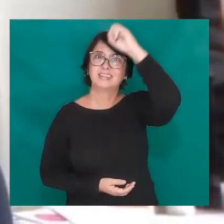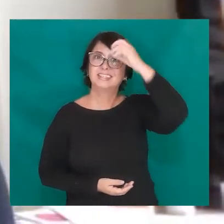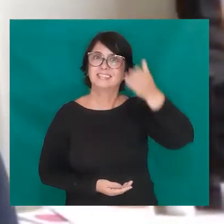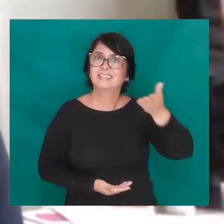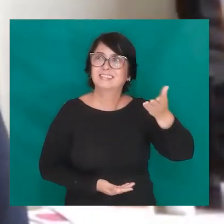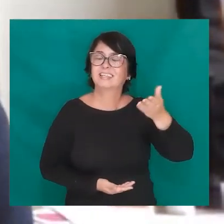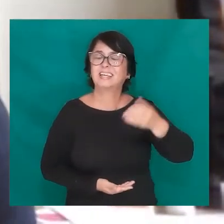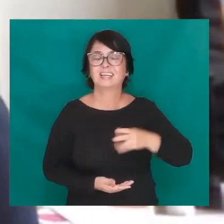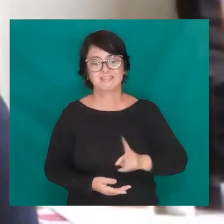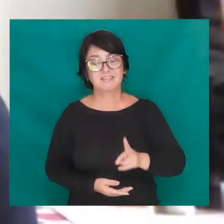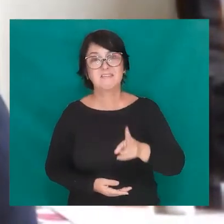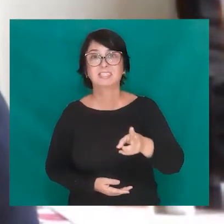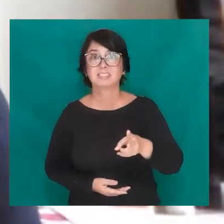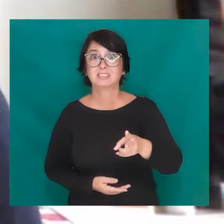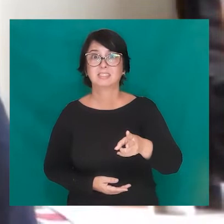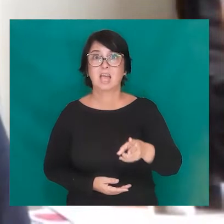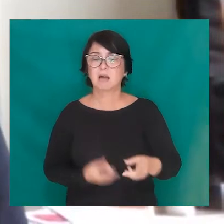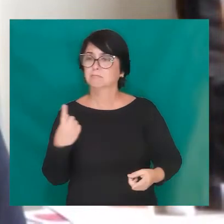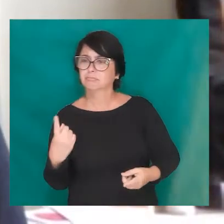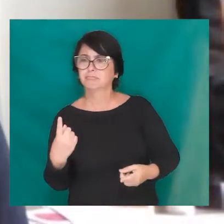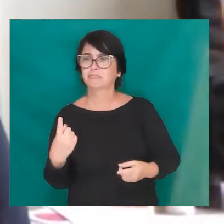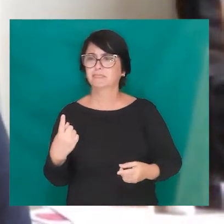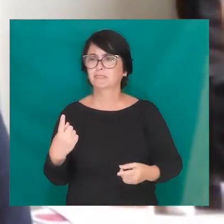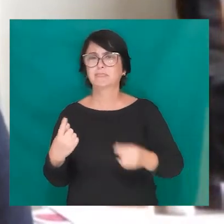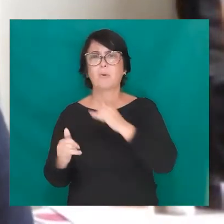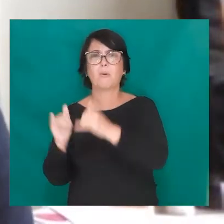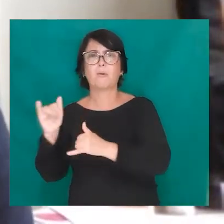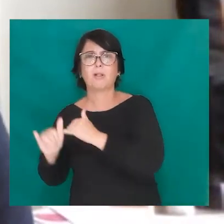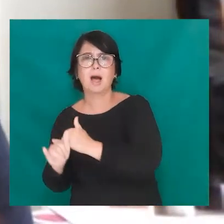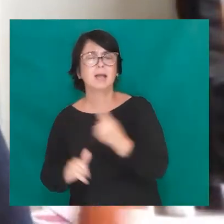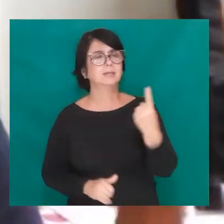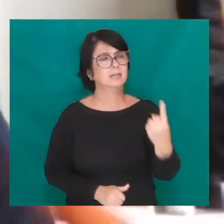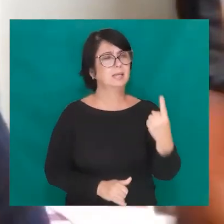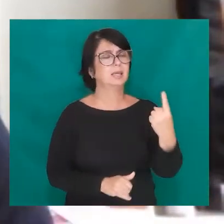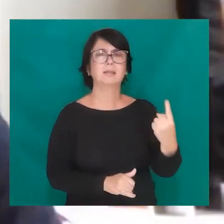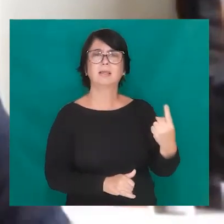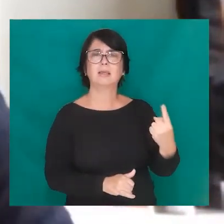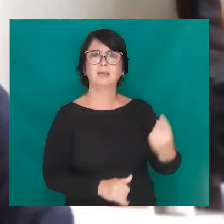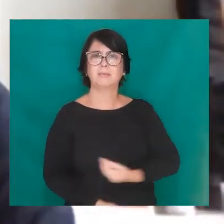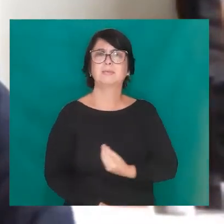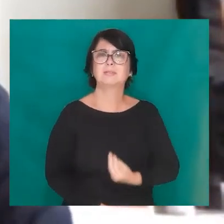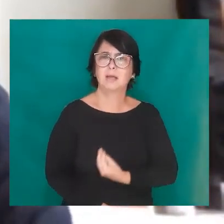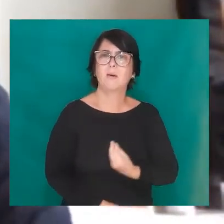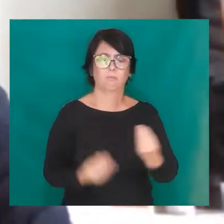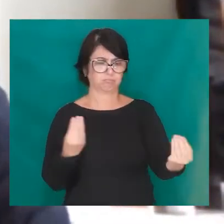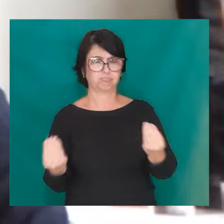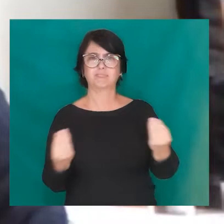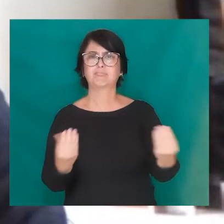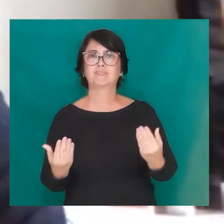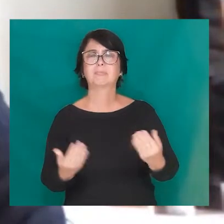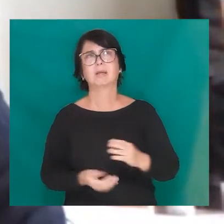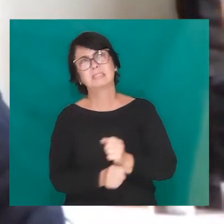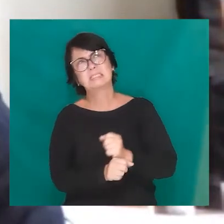um aprendizado híbrido. E aí até que eu fui já profissional, já tinha isso